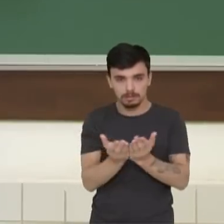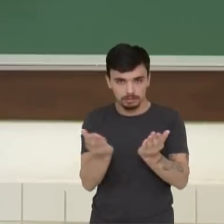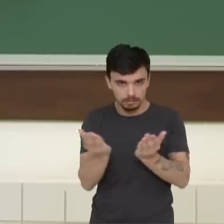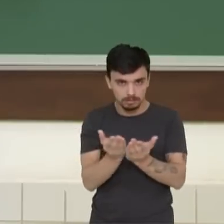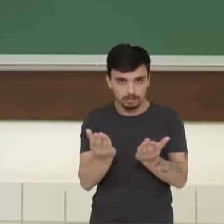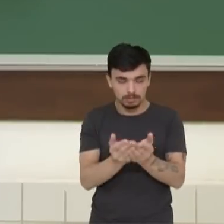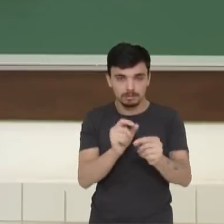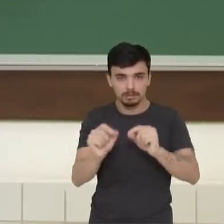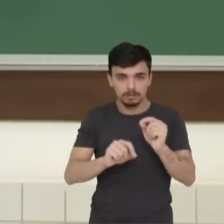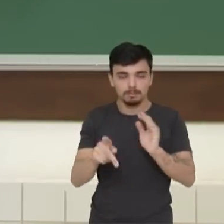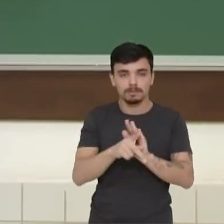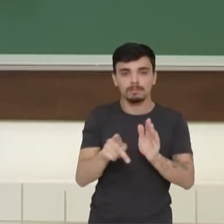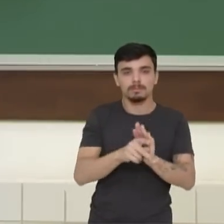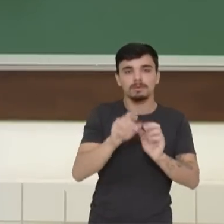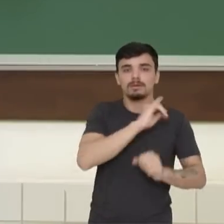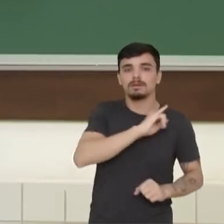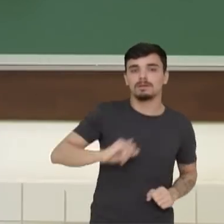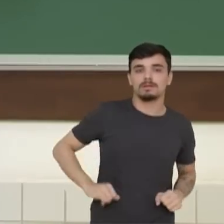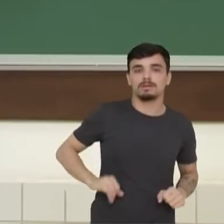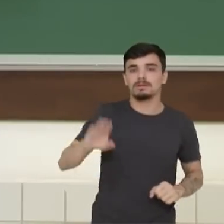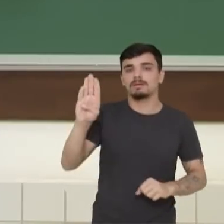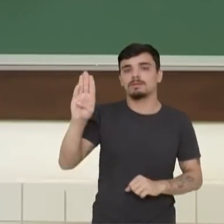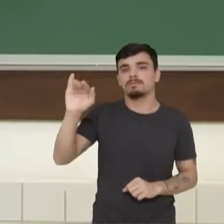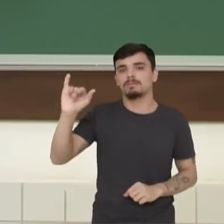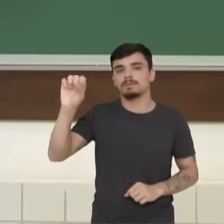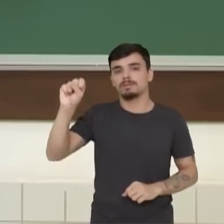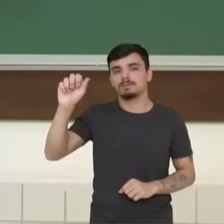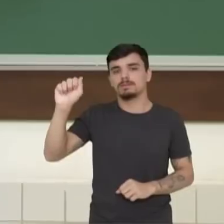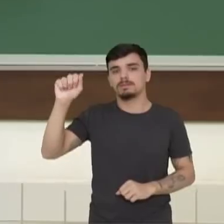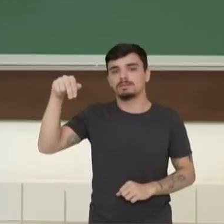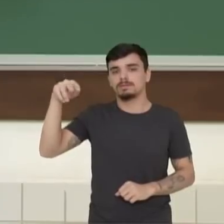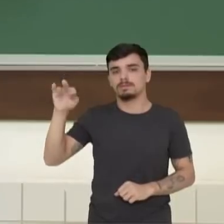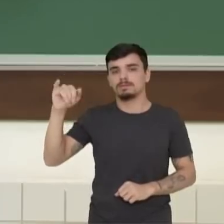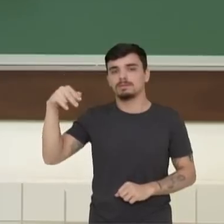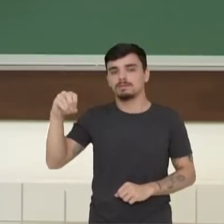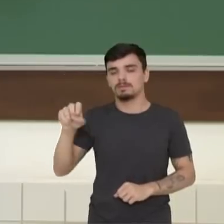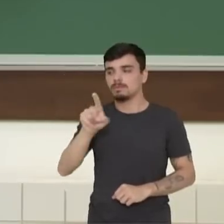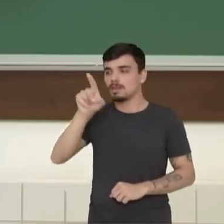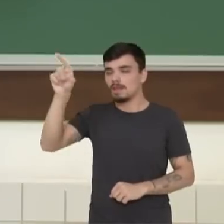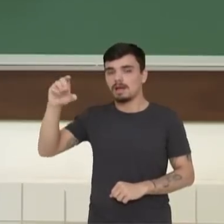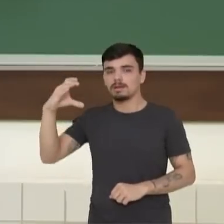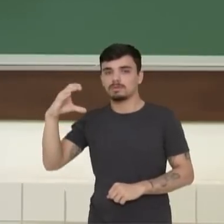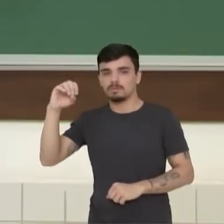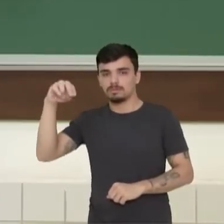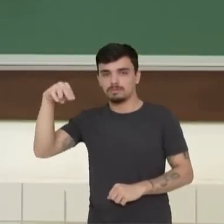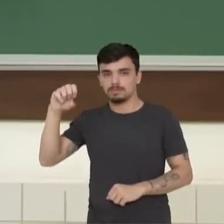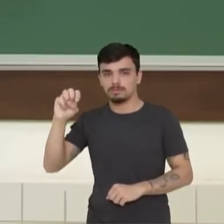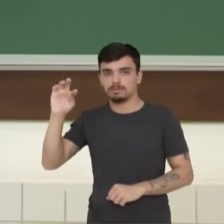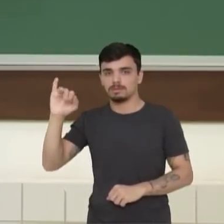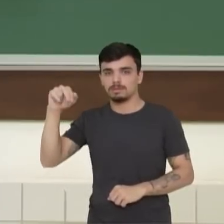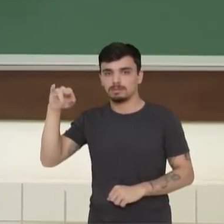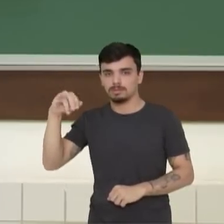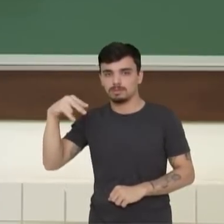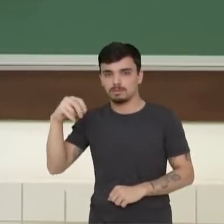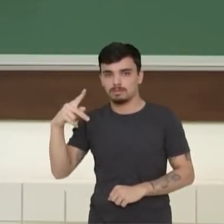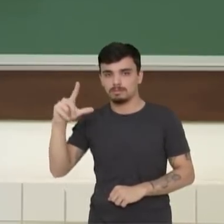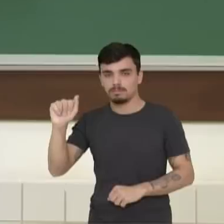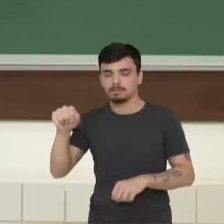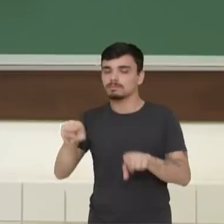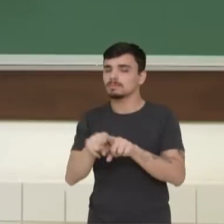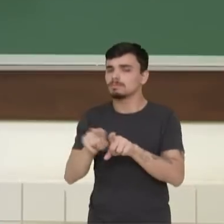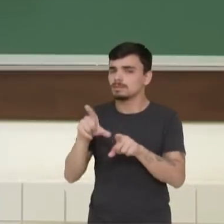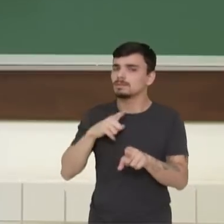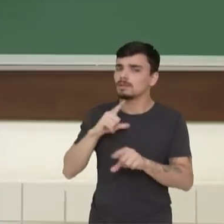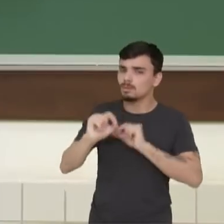ao Imperador Bizantino lá, né, em Constantinopla. E é claro que existia essa pretensão